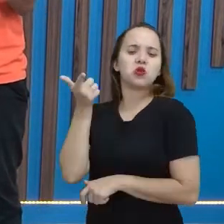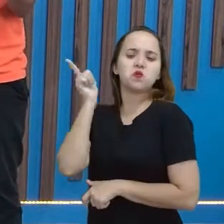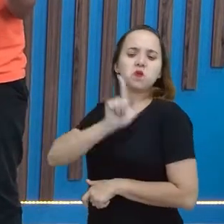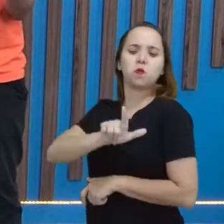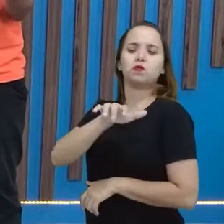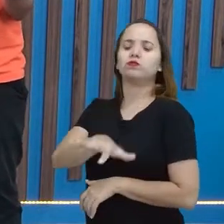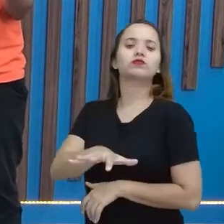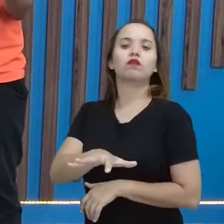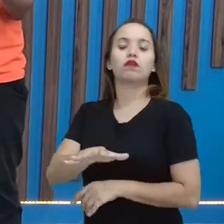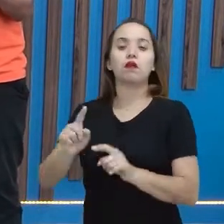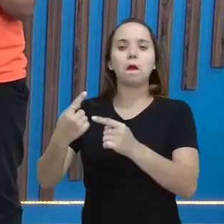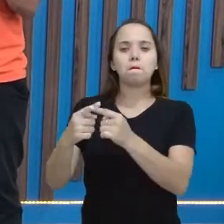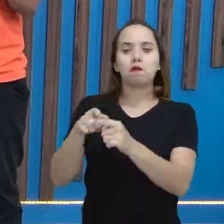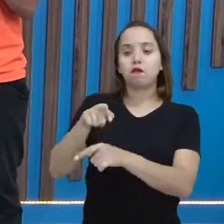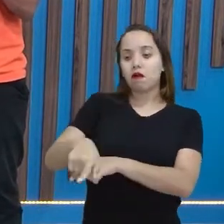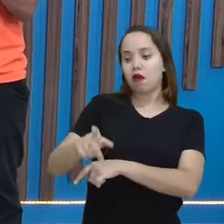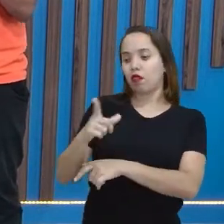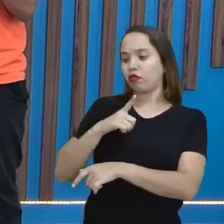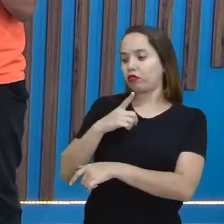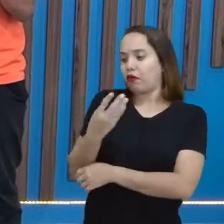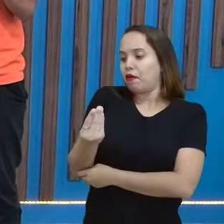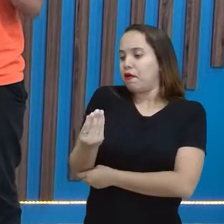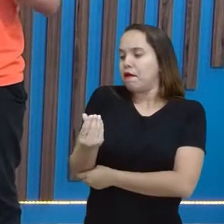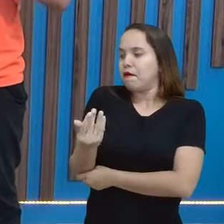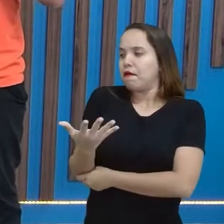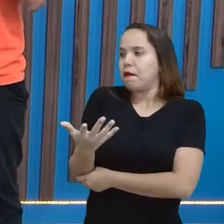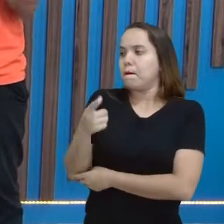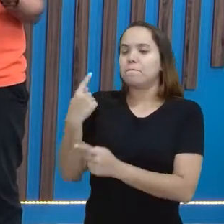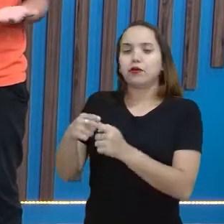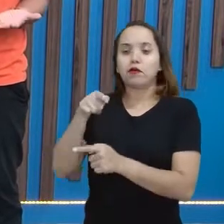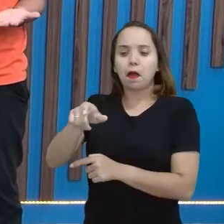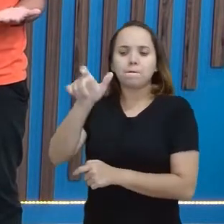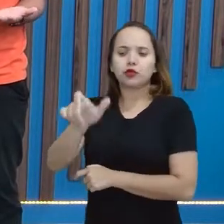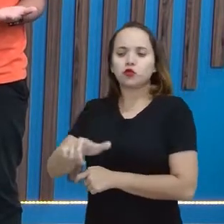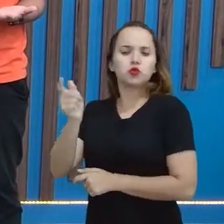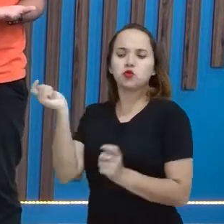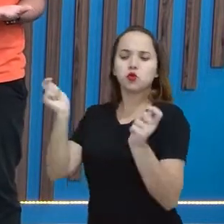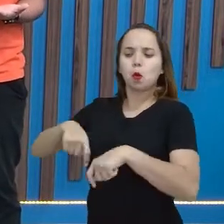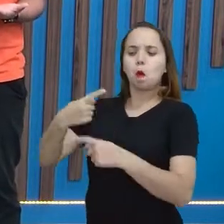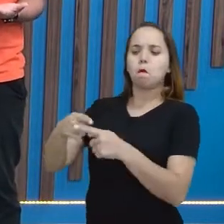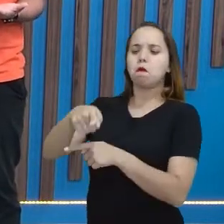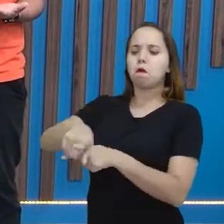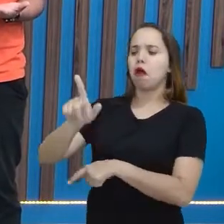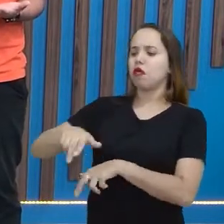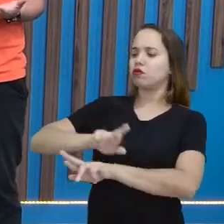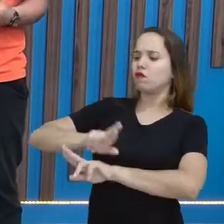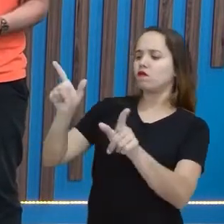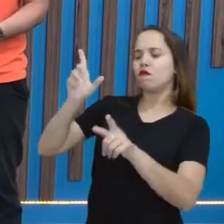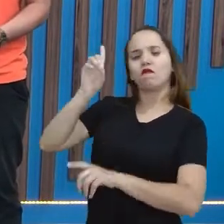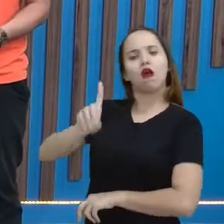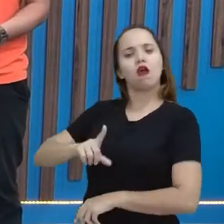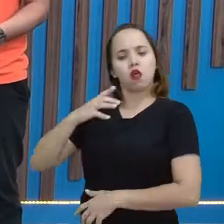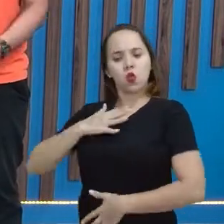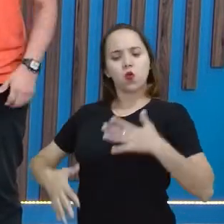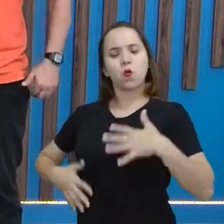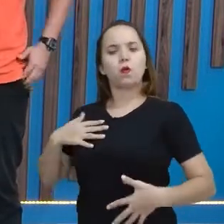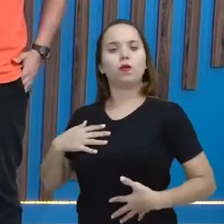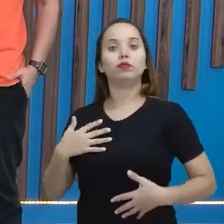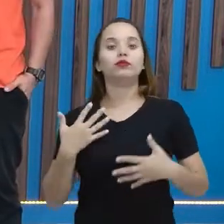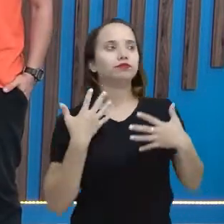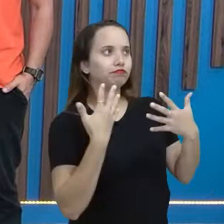pode fazer uma coisa só porque ela tem uma diferença no seu corpo. Pois Não é? é. Na nossa época,